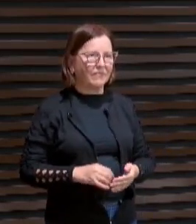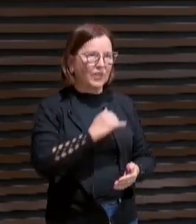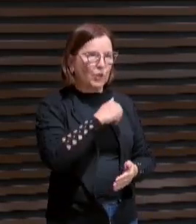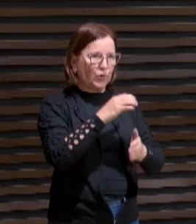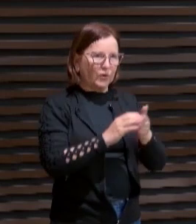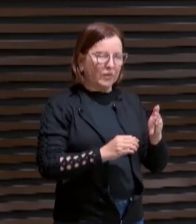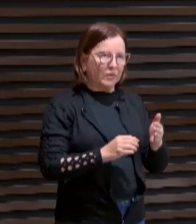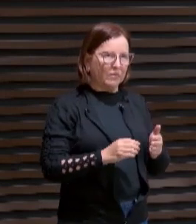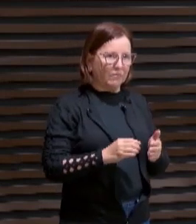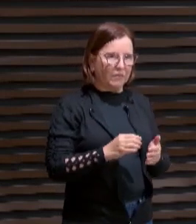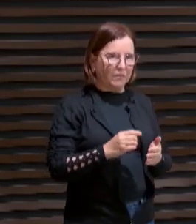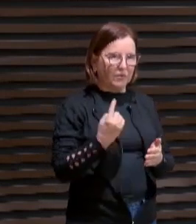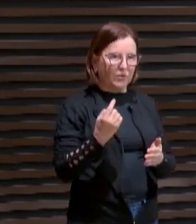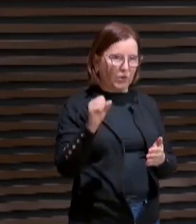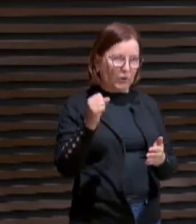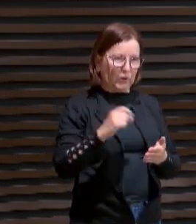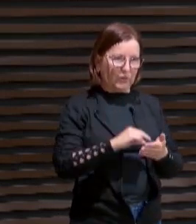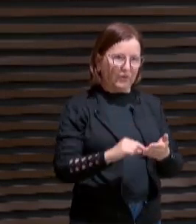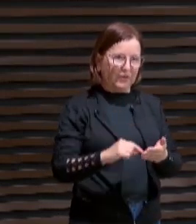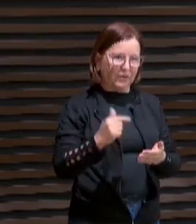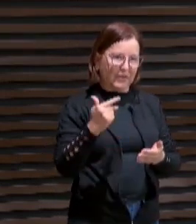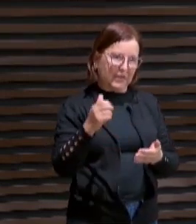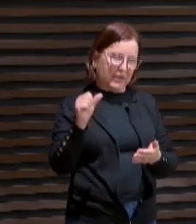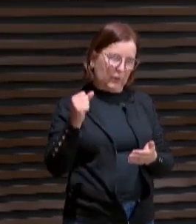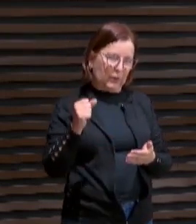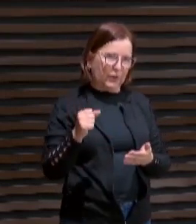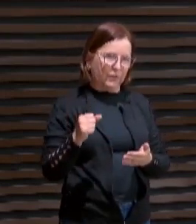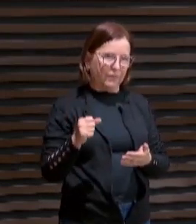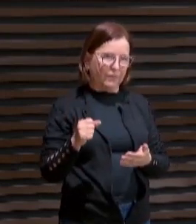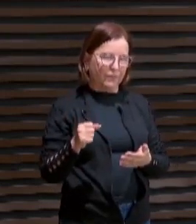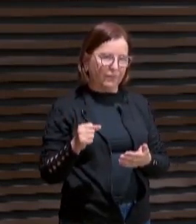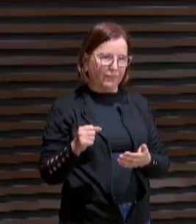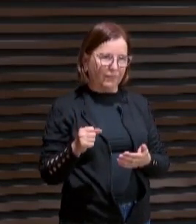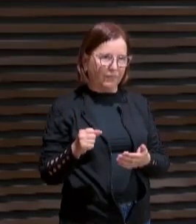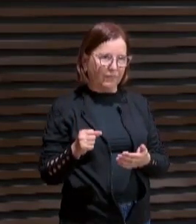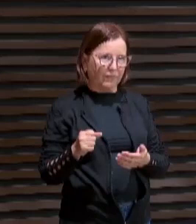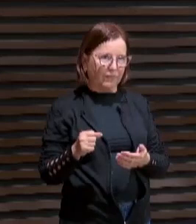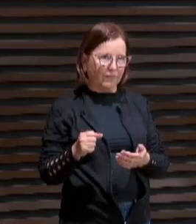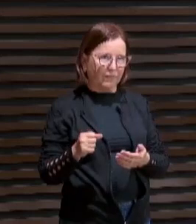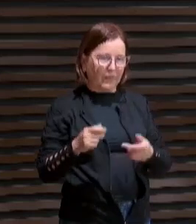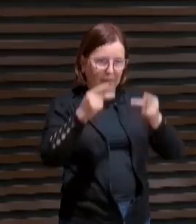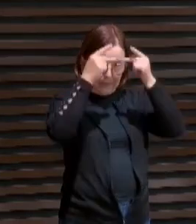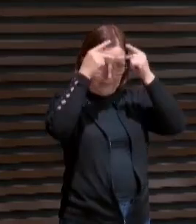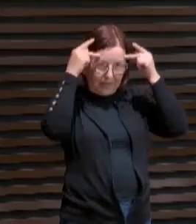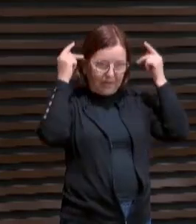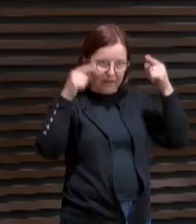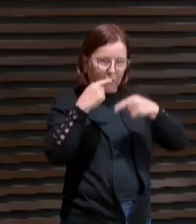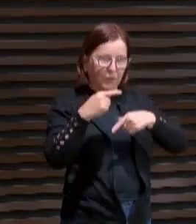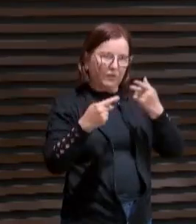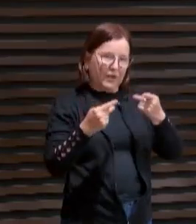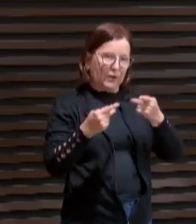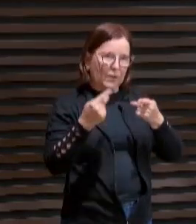aqui. João 18, 38, tendo dito isto, voltou aos judeus e disse-lhe, eu